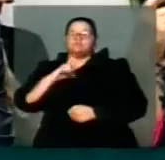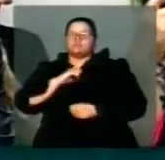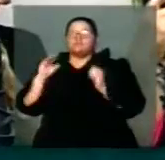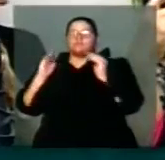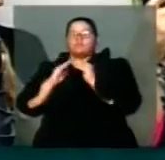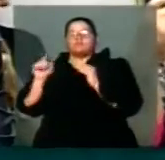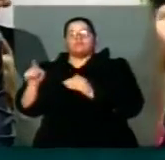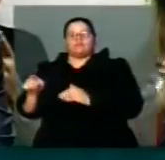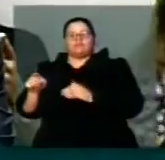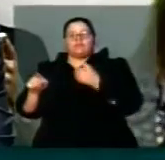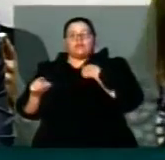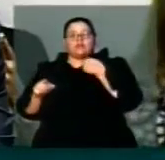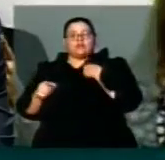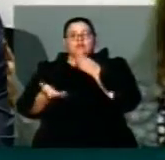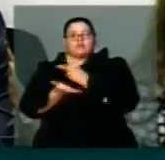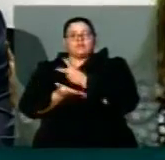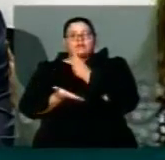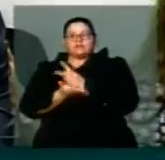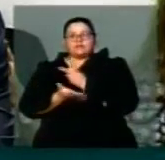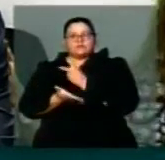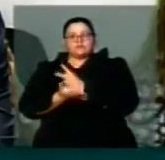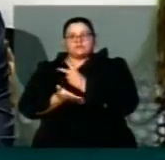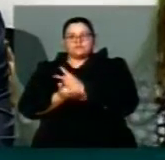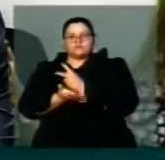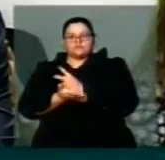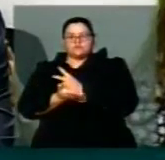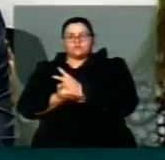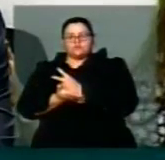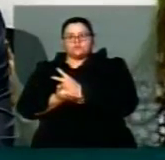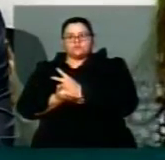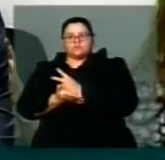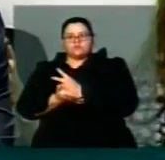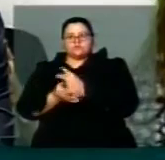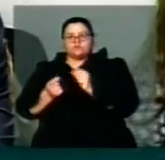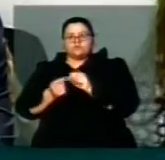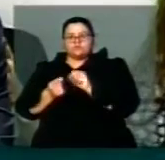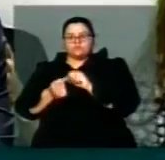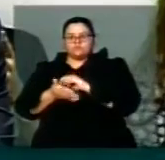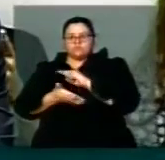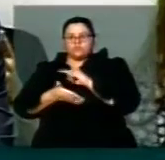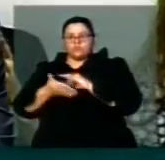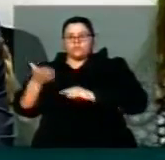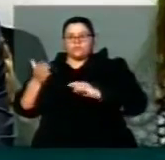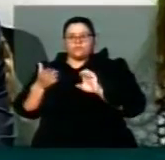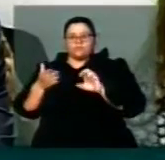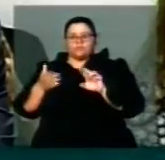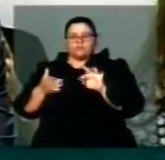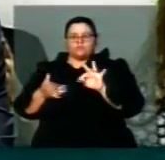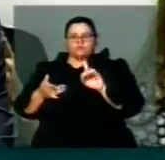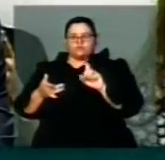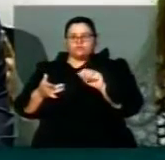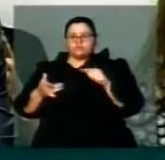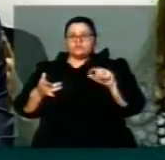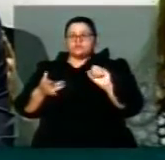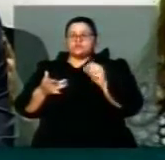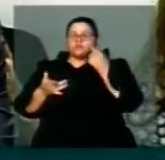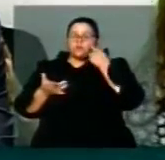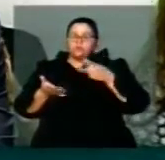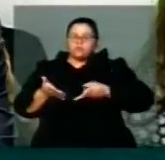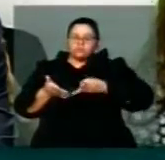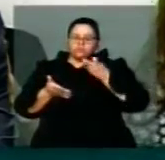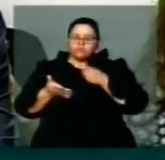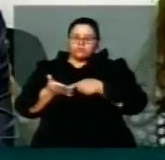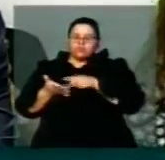Eu mesmo retirei a certidão de ônus reais do imóvel e descobri o nome do proprietário e peticionei